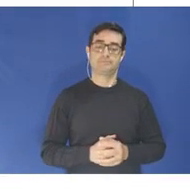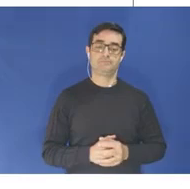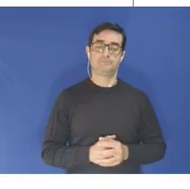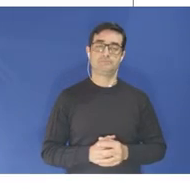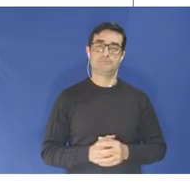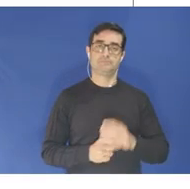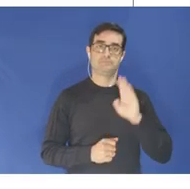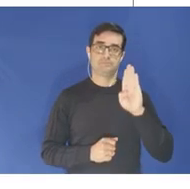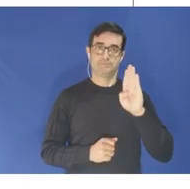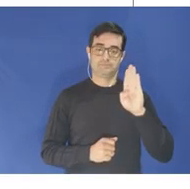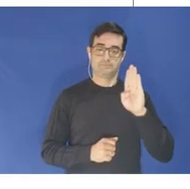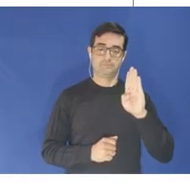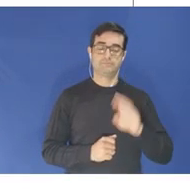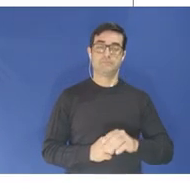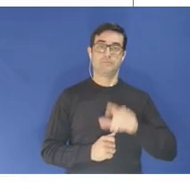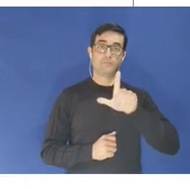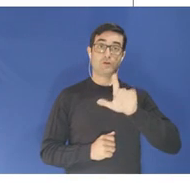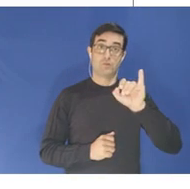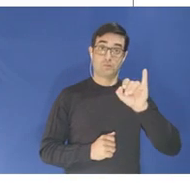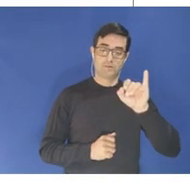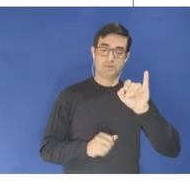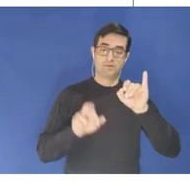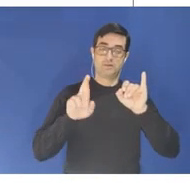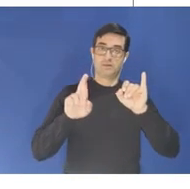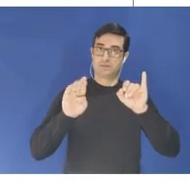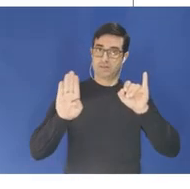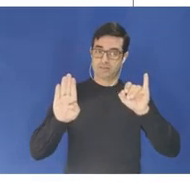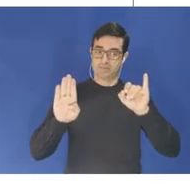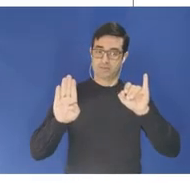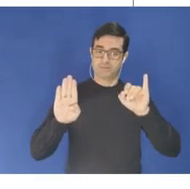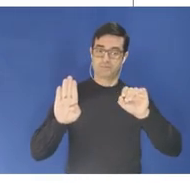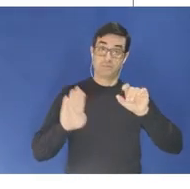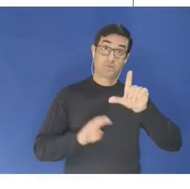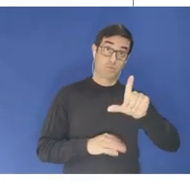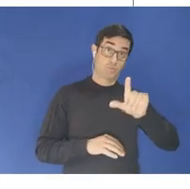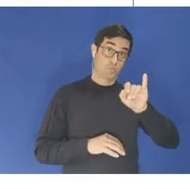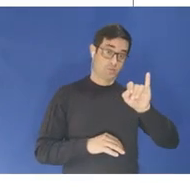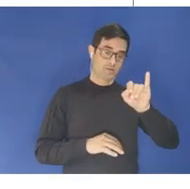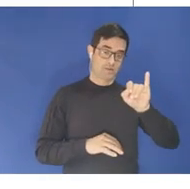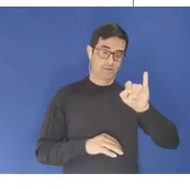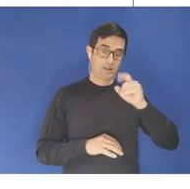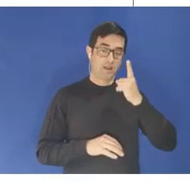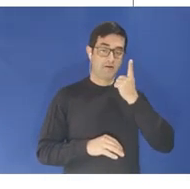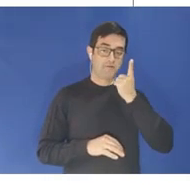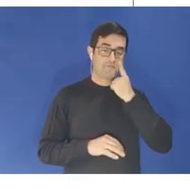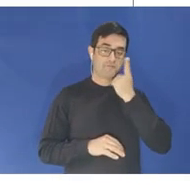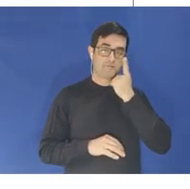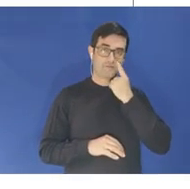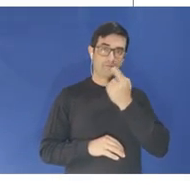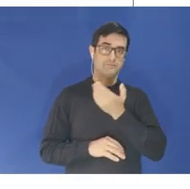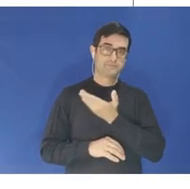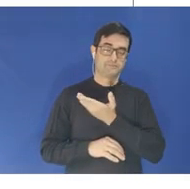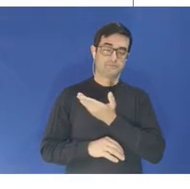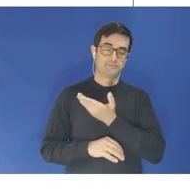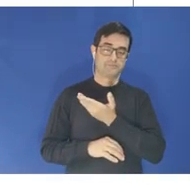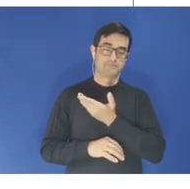e o rubídio, vai acontecer agora diferente. O lítio está na primeira, se vocês olharem a